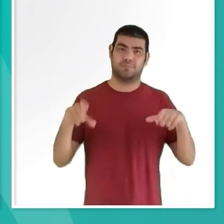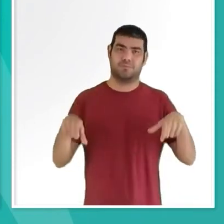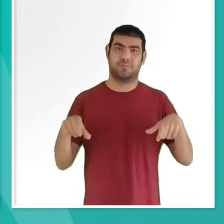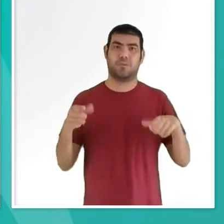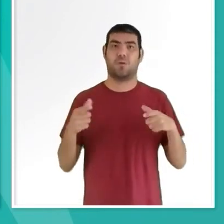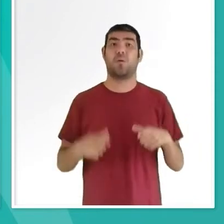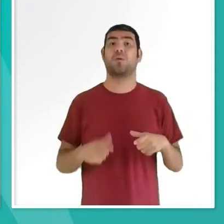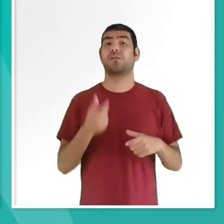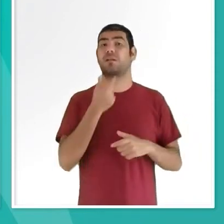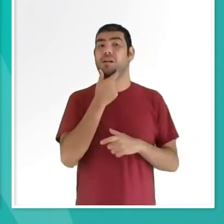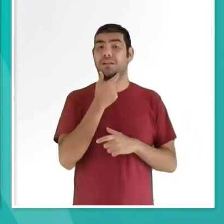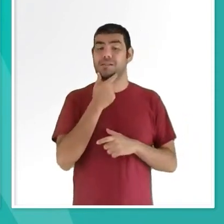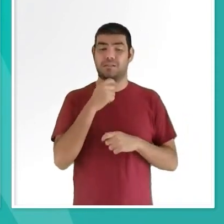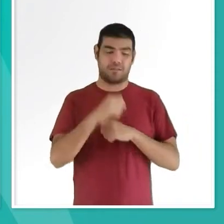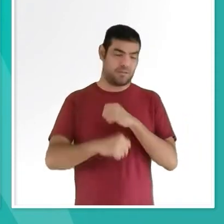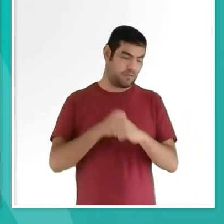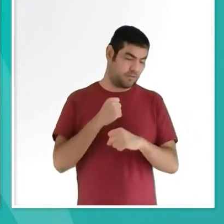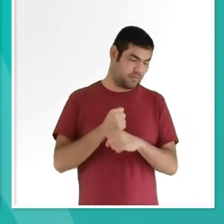de